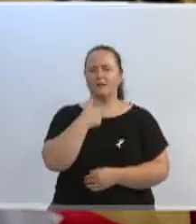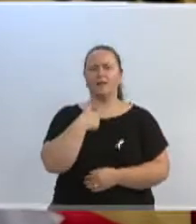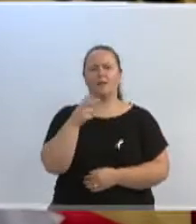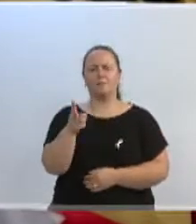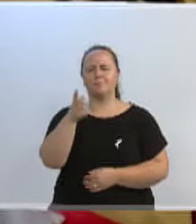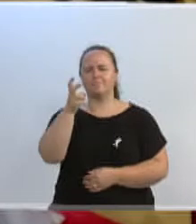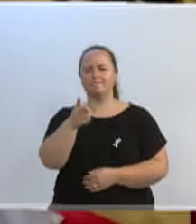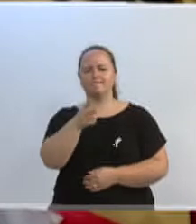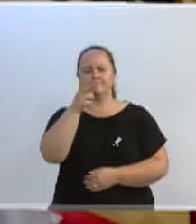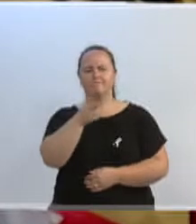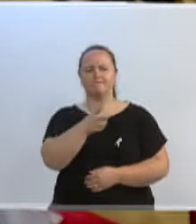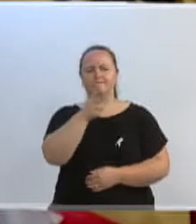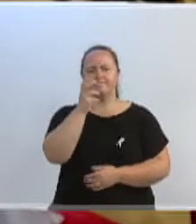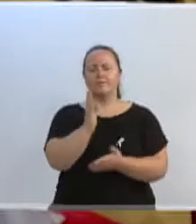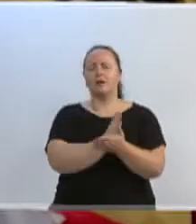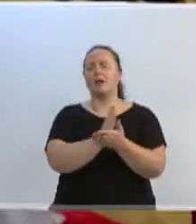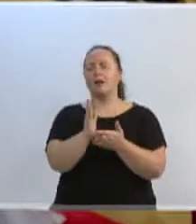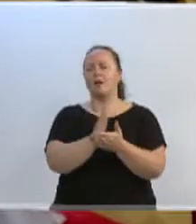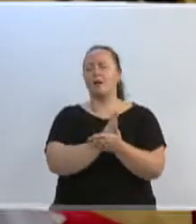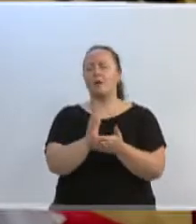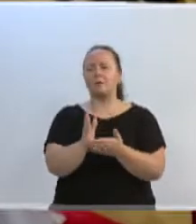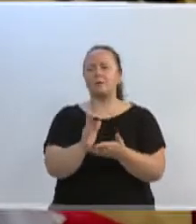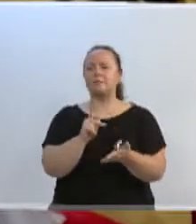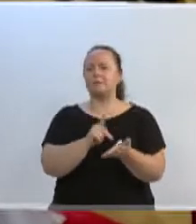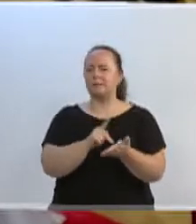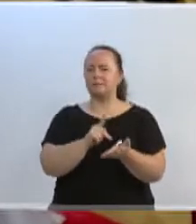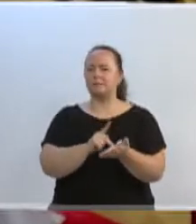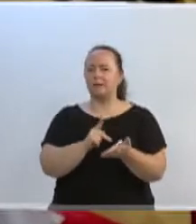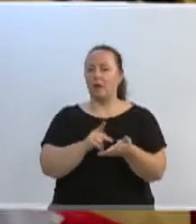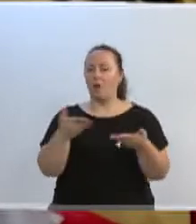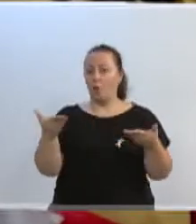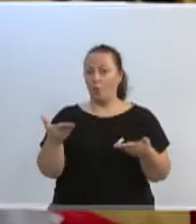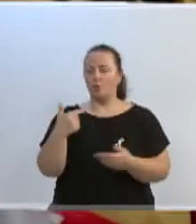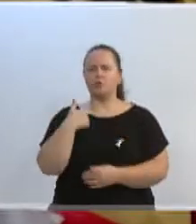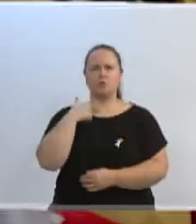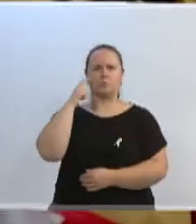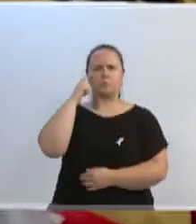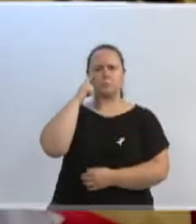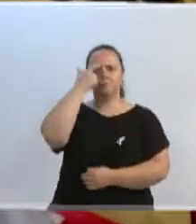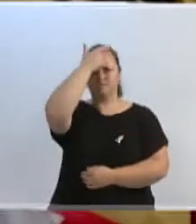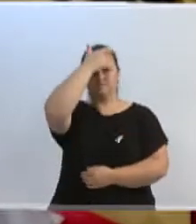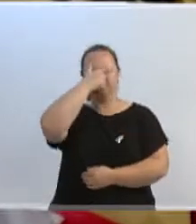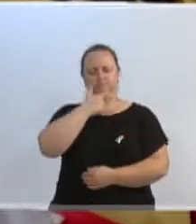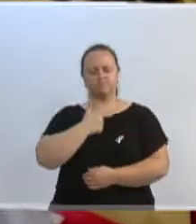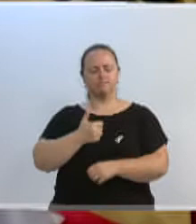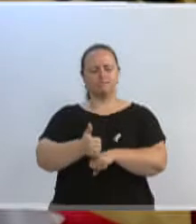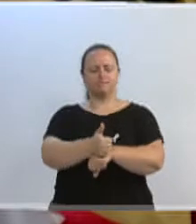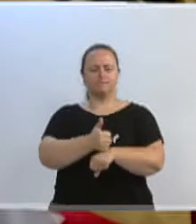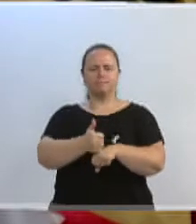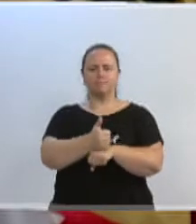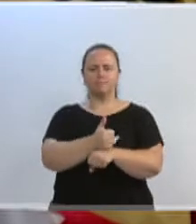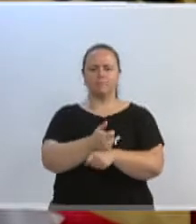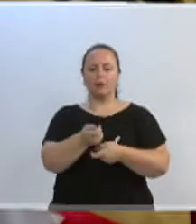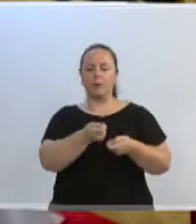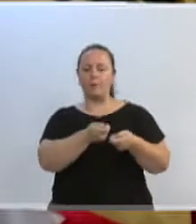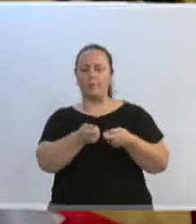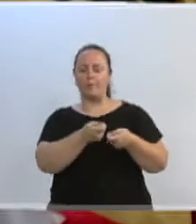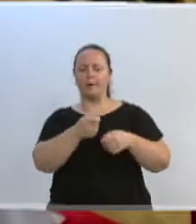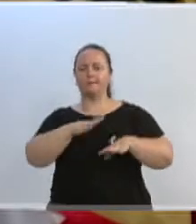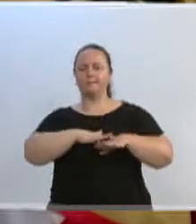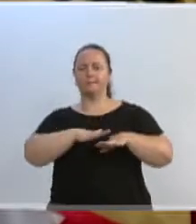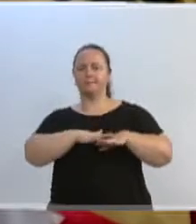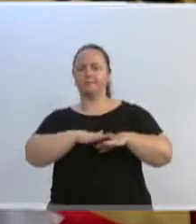algumas coisas e algumas questões, e aqui fala o economista e o matemático, por formação. Observando os